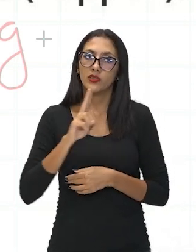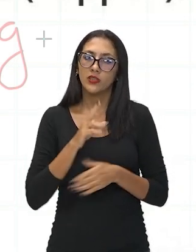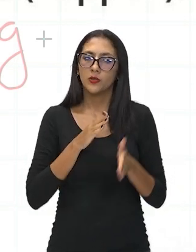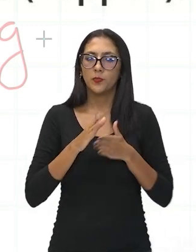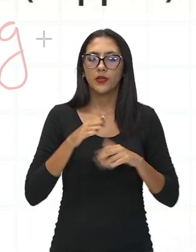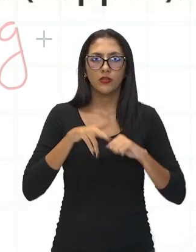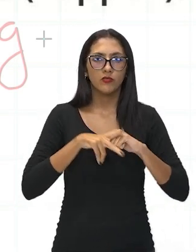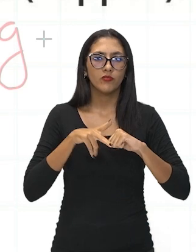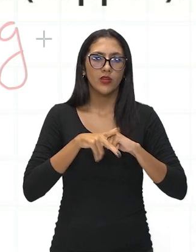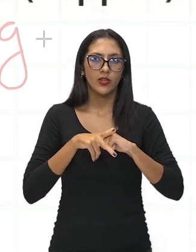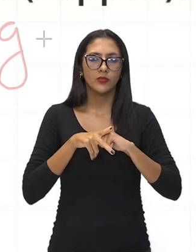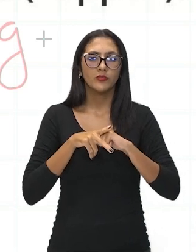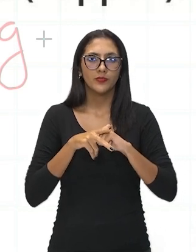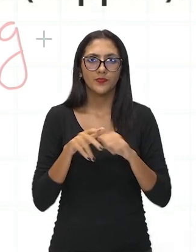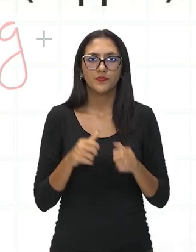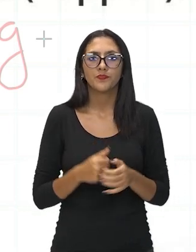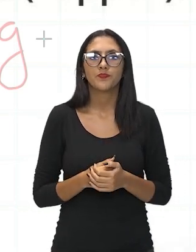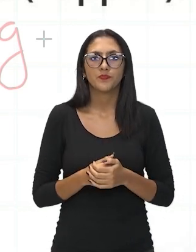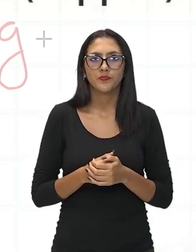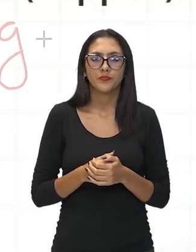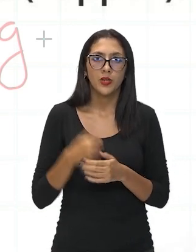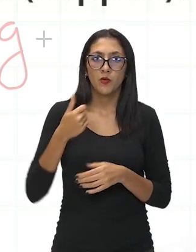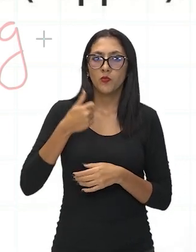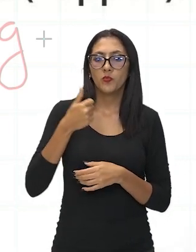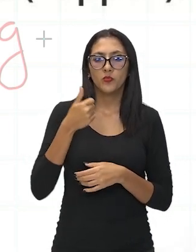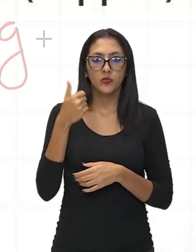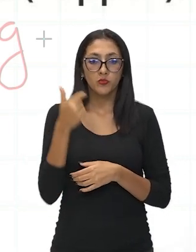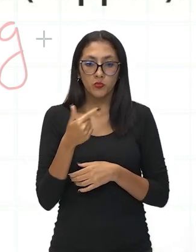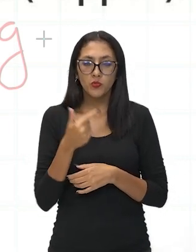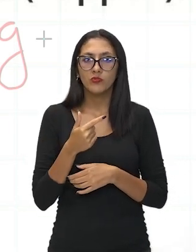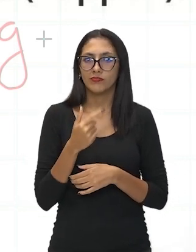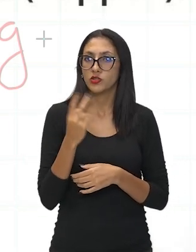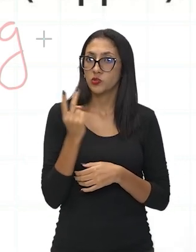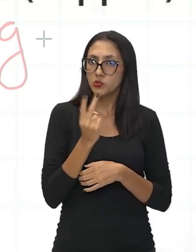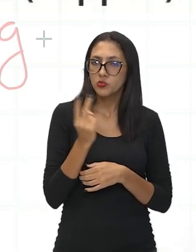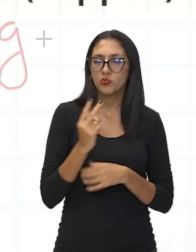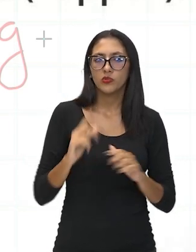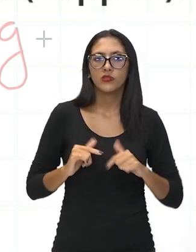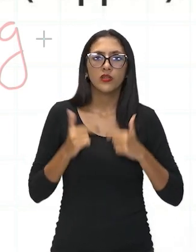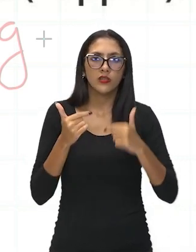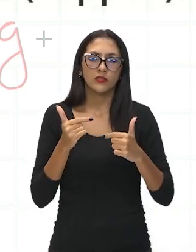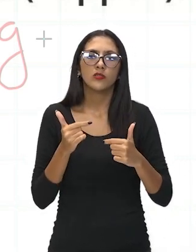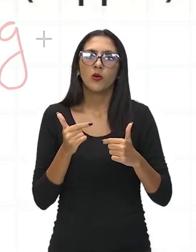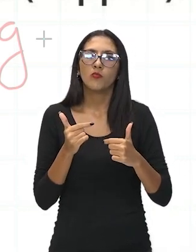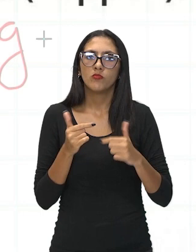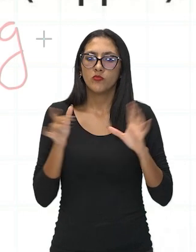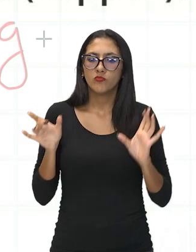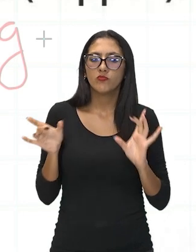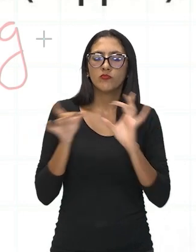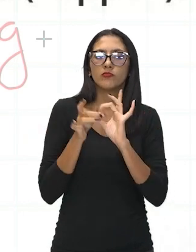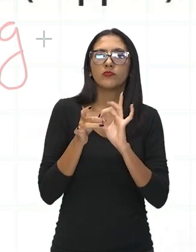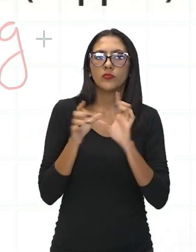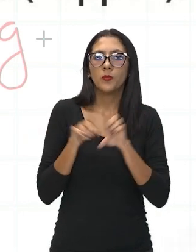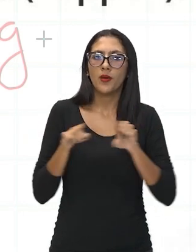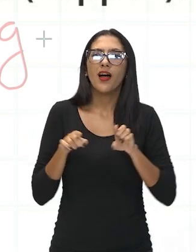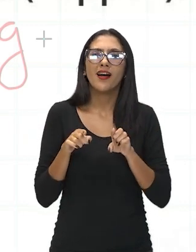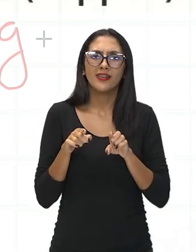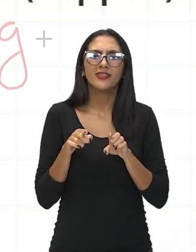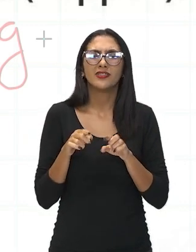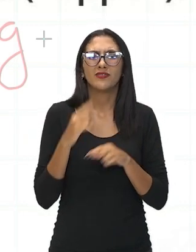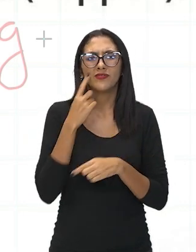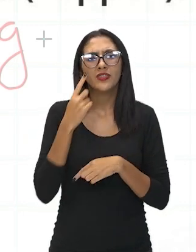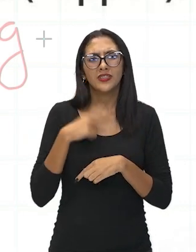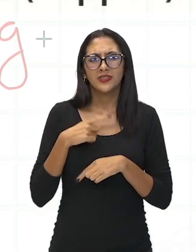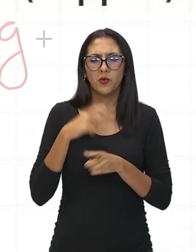simple past. Então, duas ações ao mesmo tempo acontecendo, mas eu vou utilizar tempos verbais